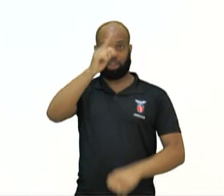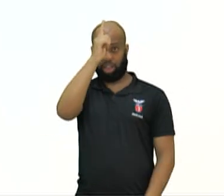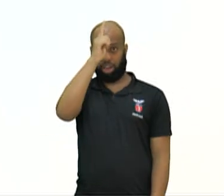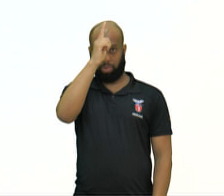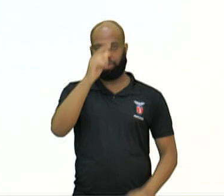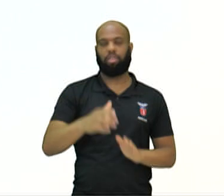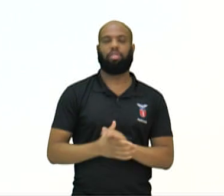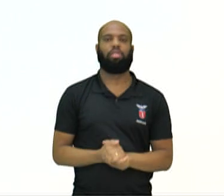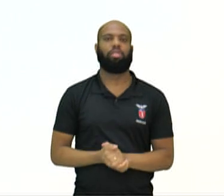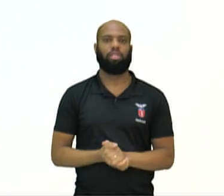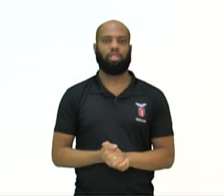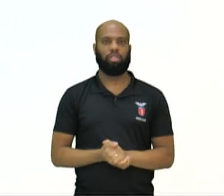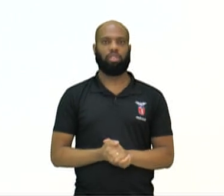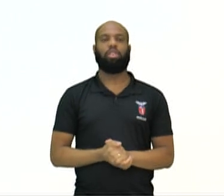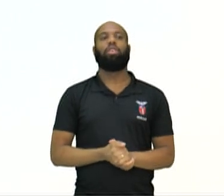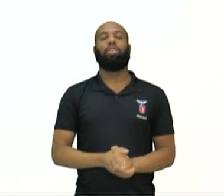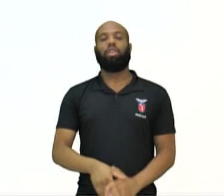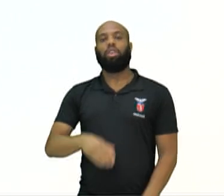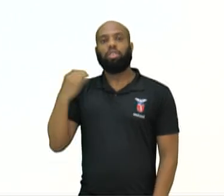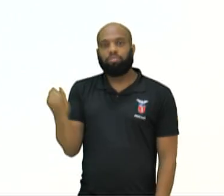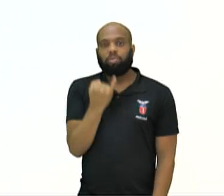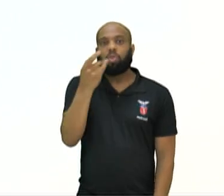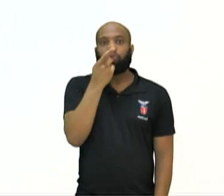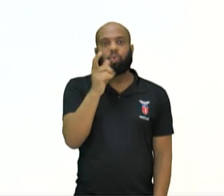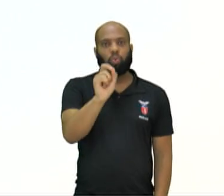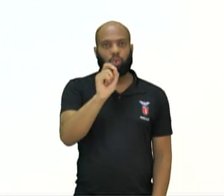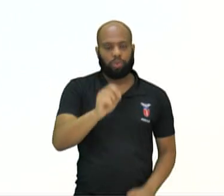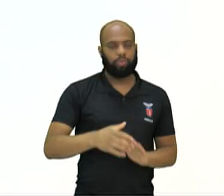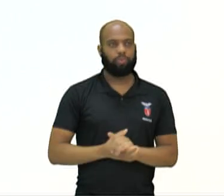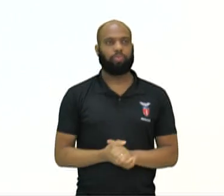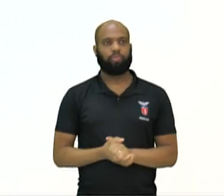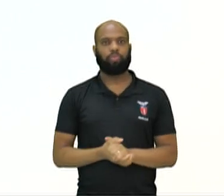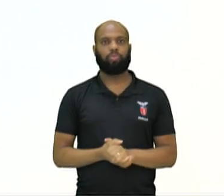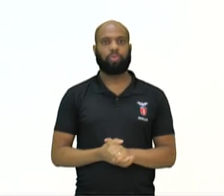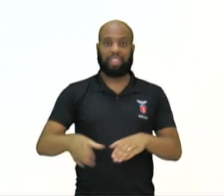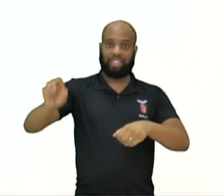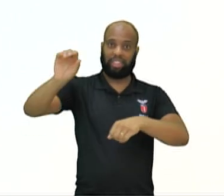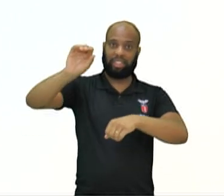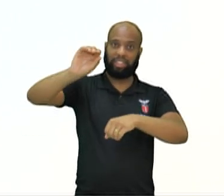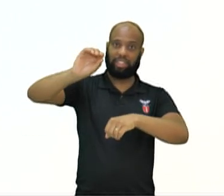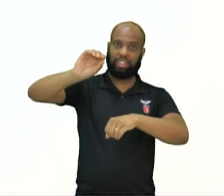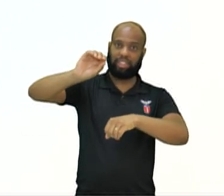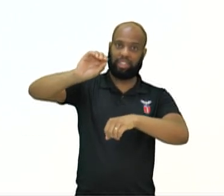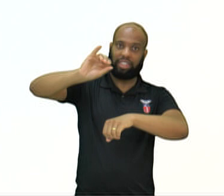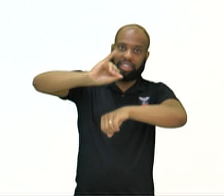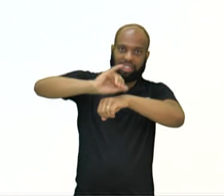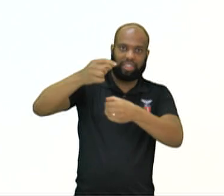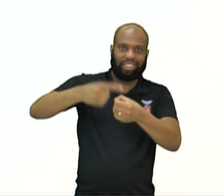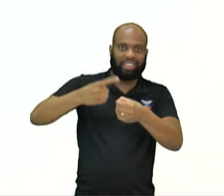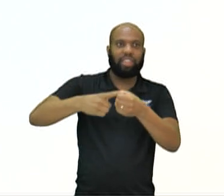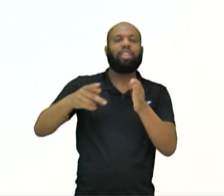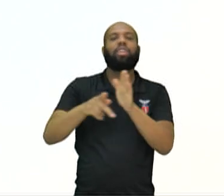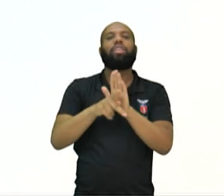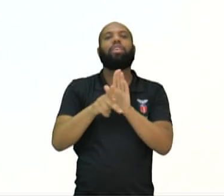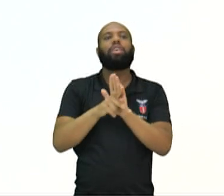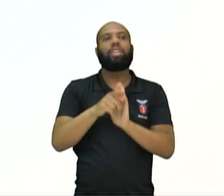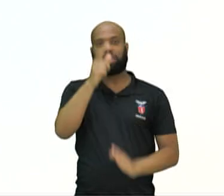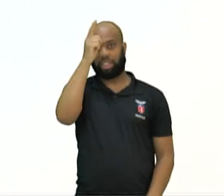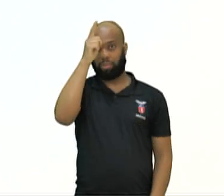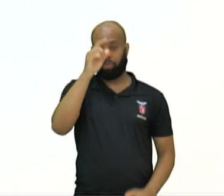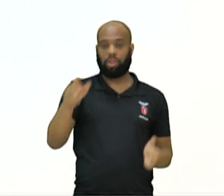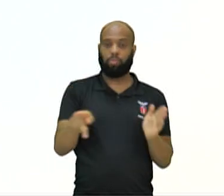Alemanha. Vale ressaltar que Berlim, Alemanha, estão no hemisfério norte.